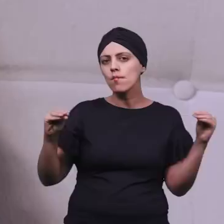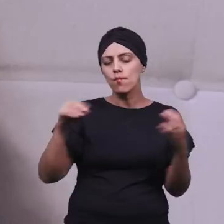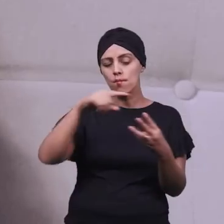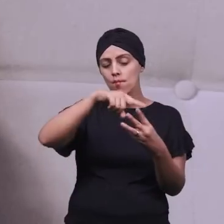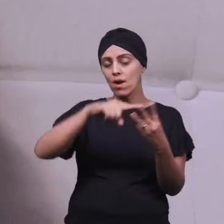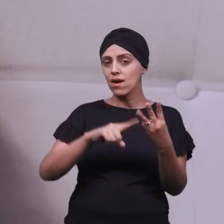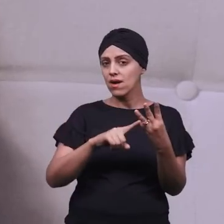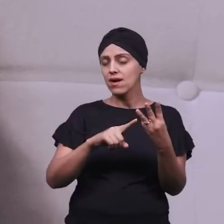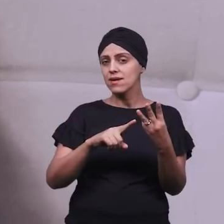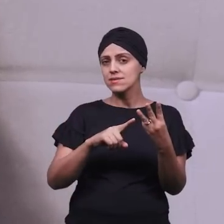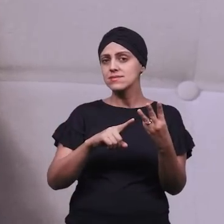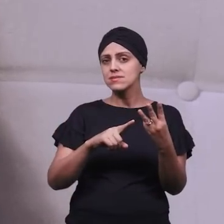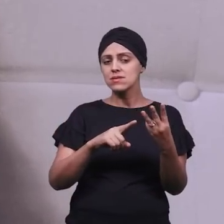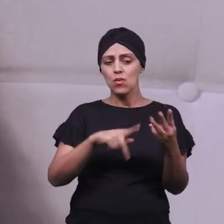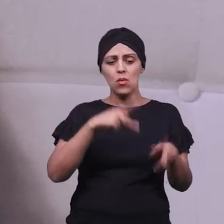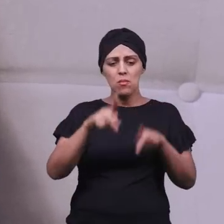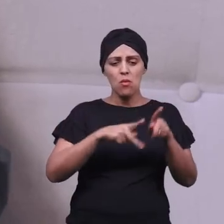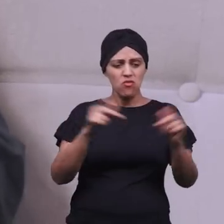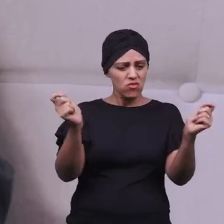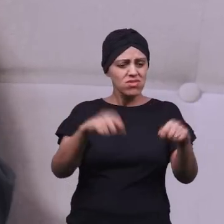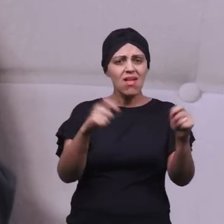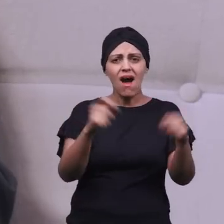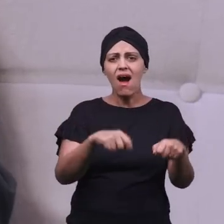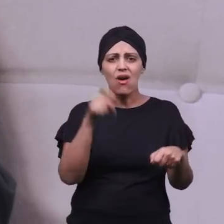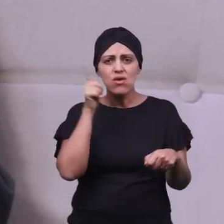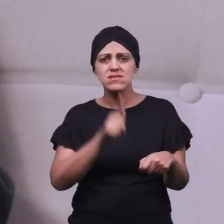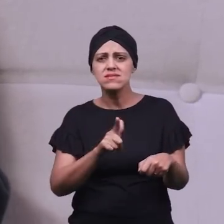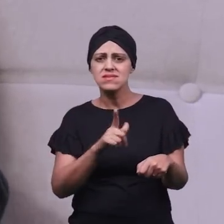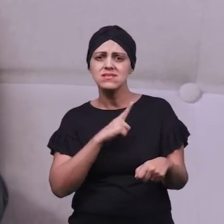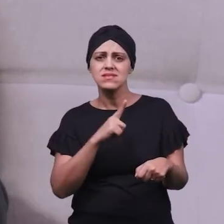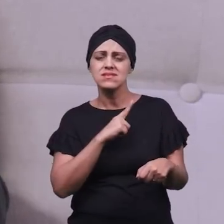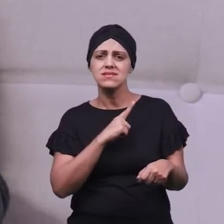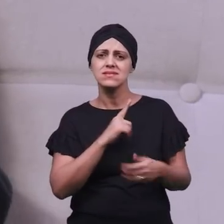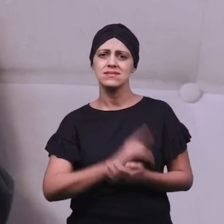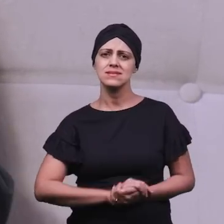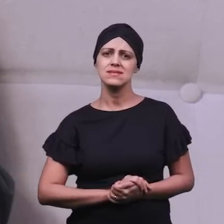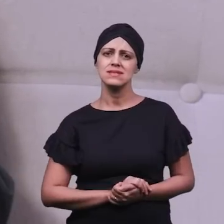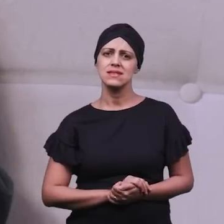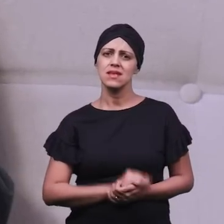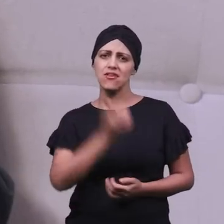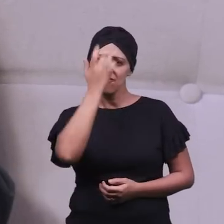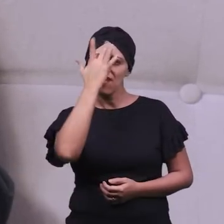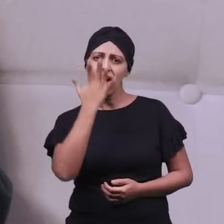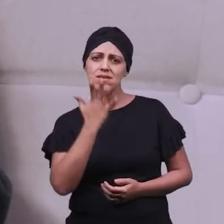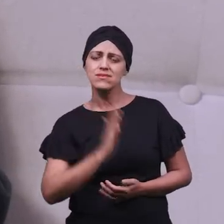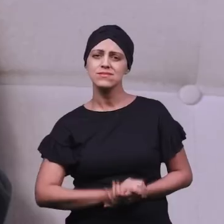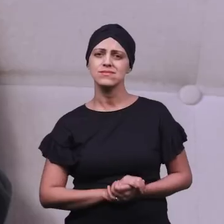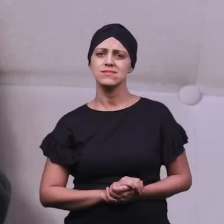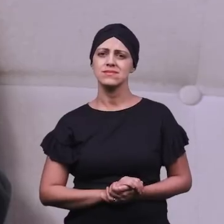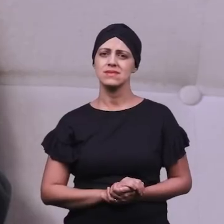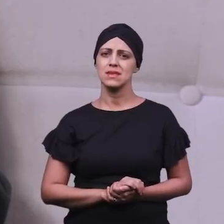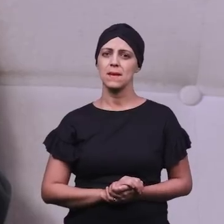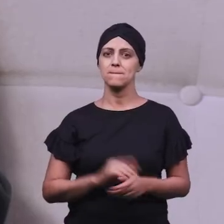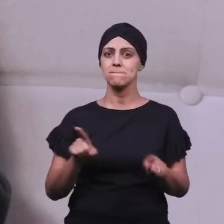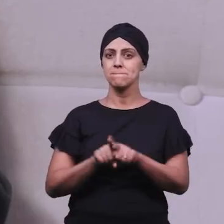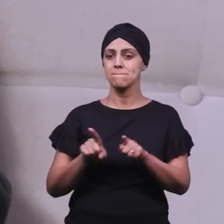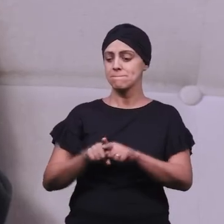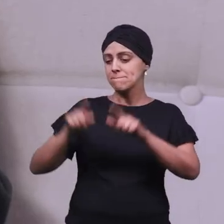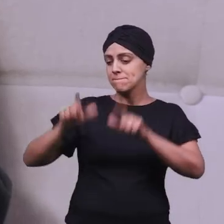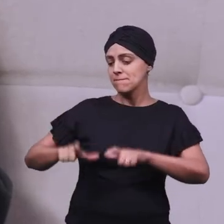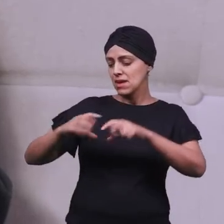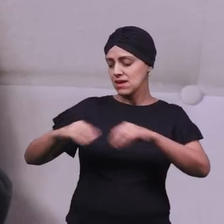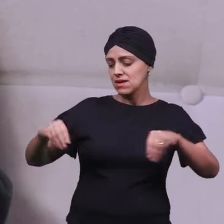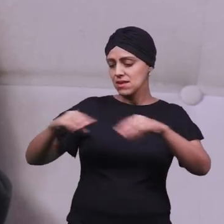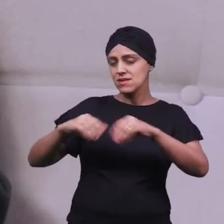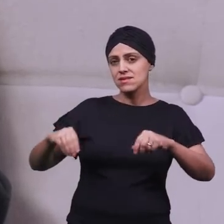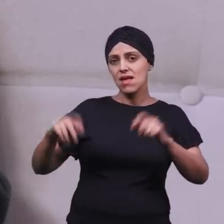asmos, esses elementos seriam acessíveis no Egito, seriam acessíveis